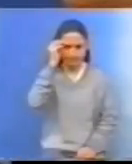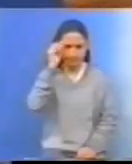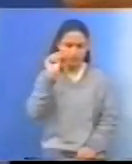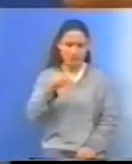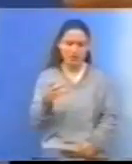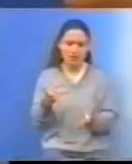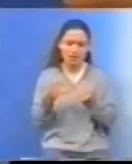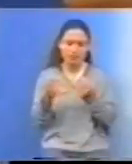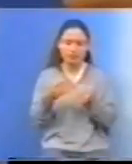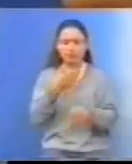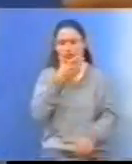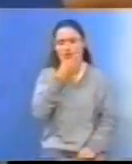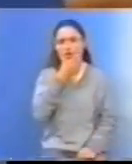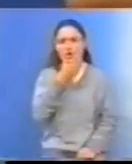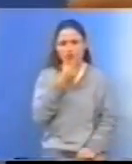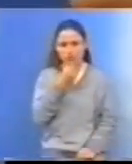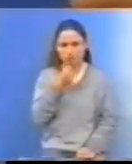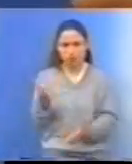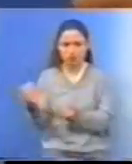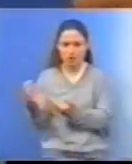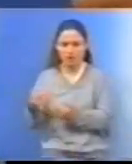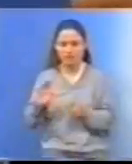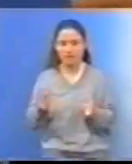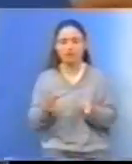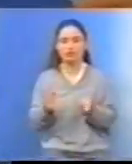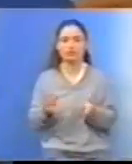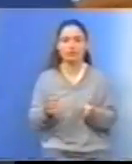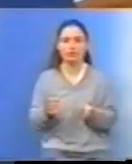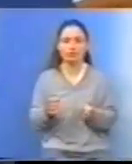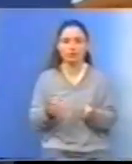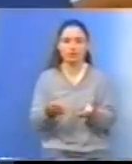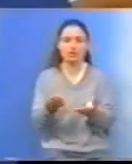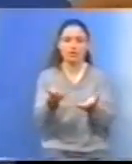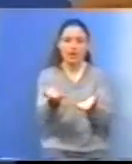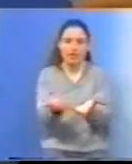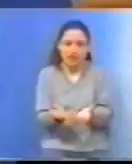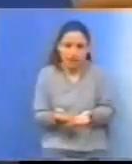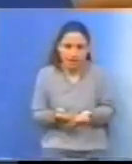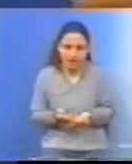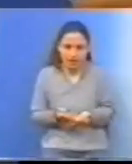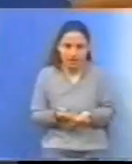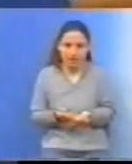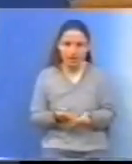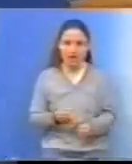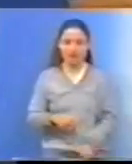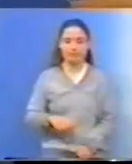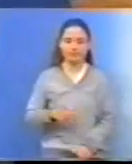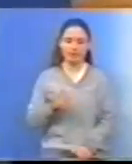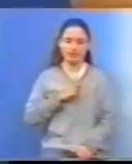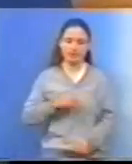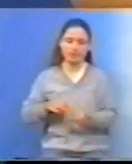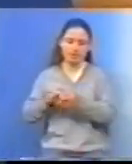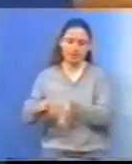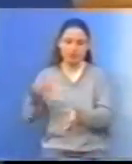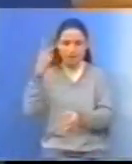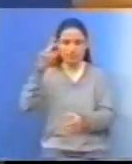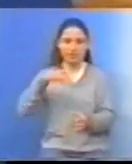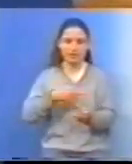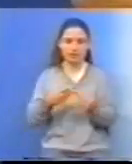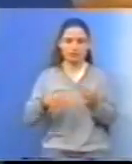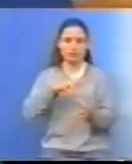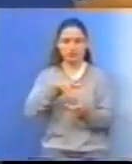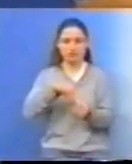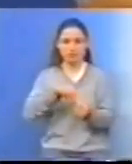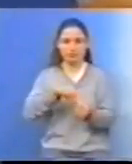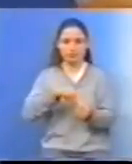sacerdócio. Se Deus te quer, padre, meu filho, não fique enrolando. Faz parte